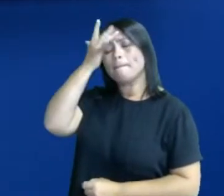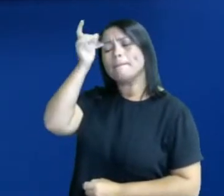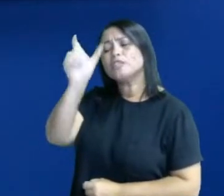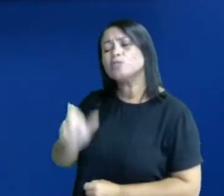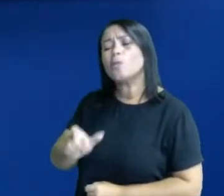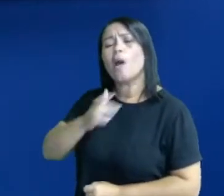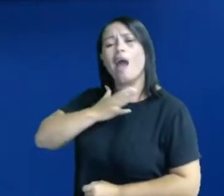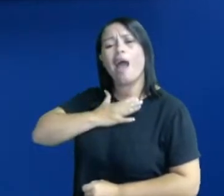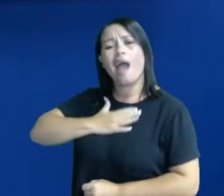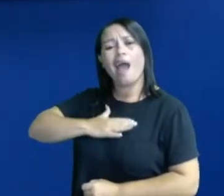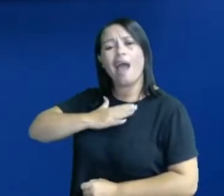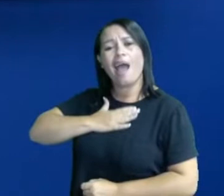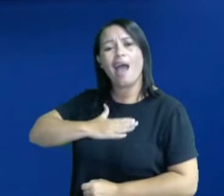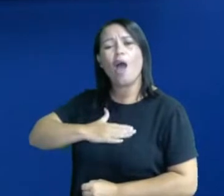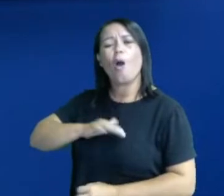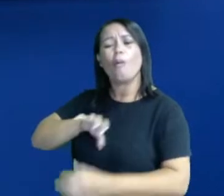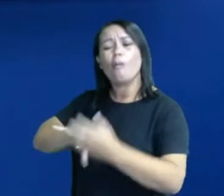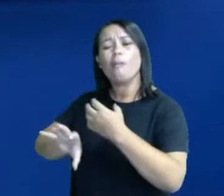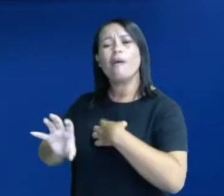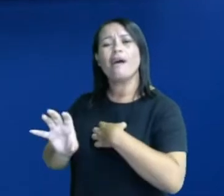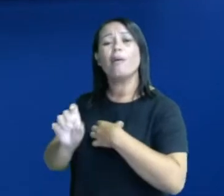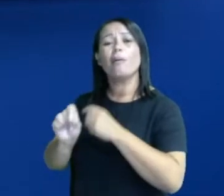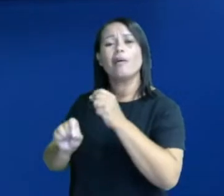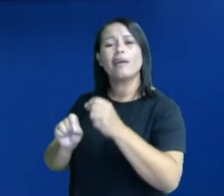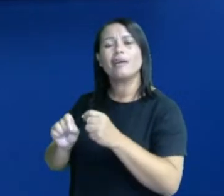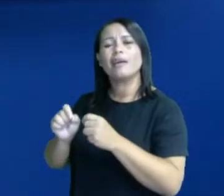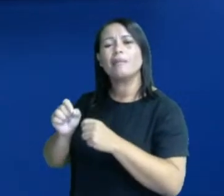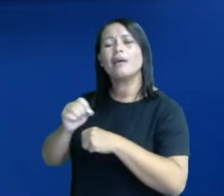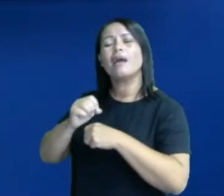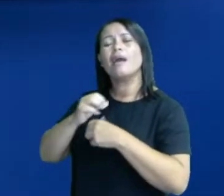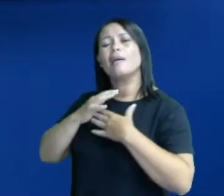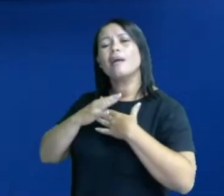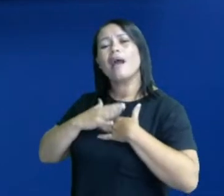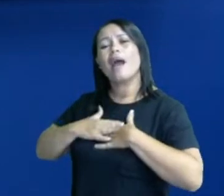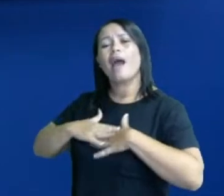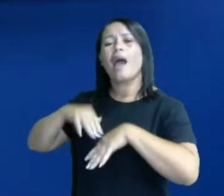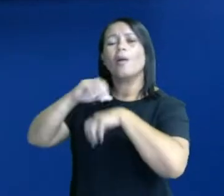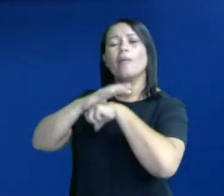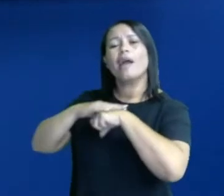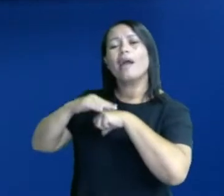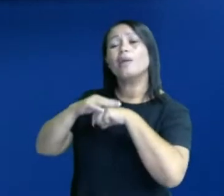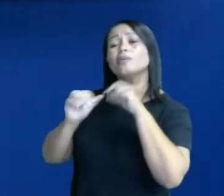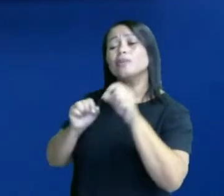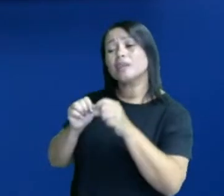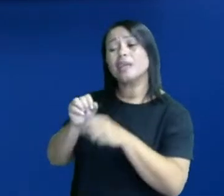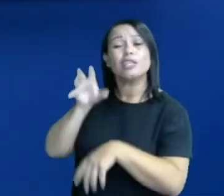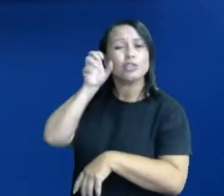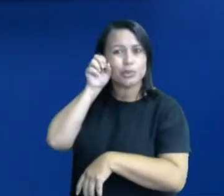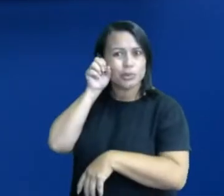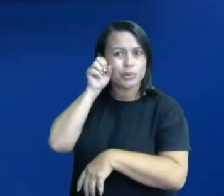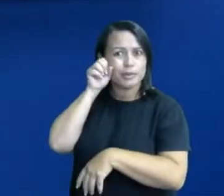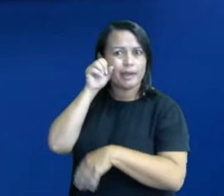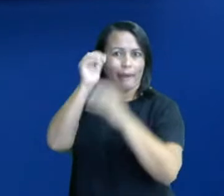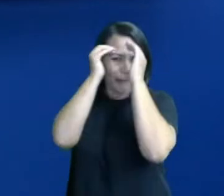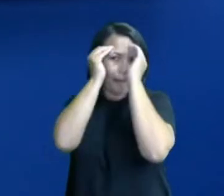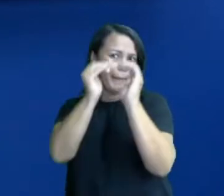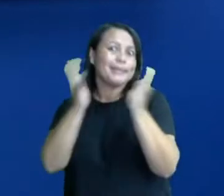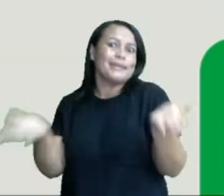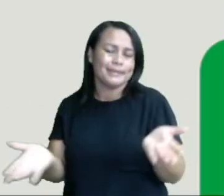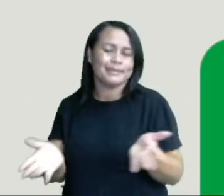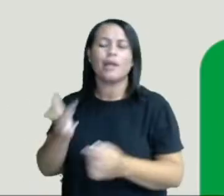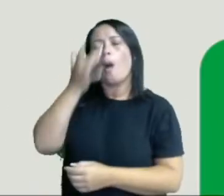calma, passiva, que ouve as pessoas, que faz aquilo que as pessoas pedem. Então, isso quer